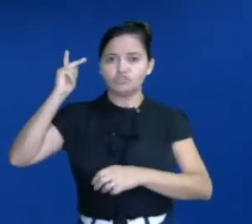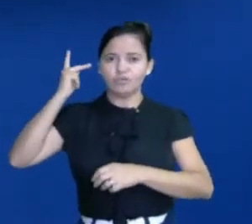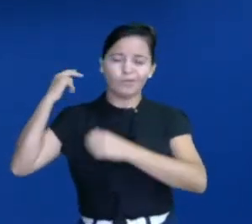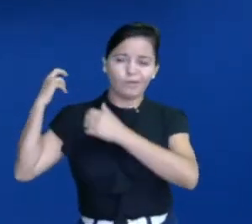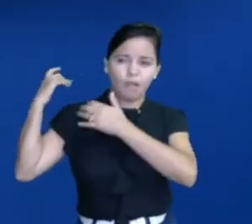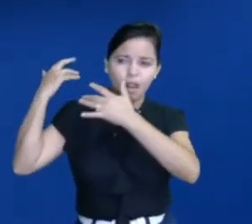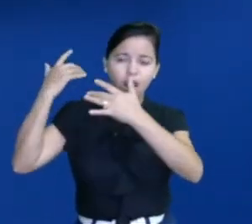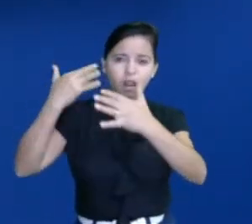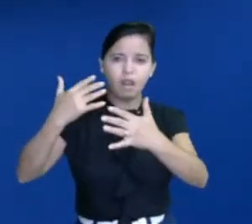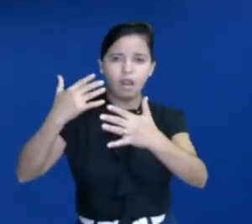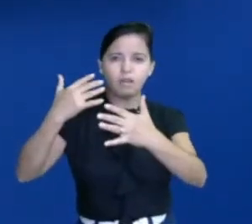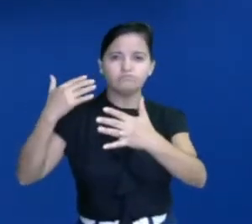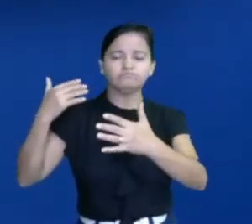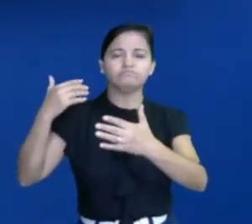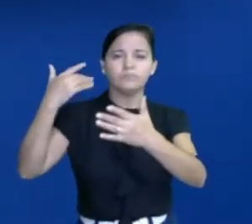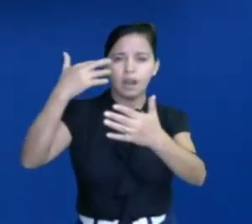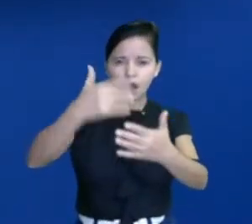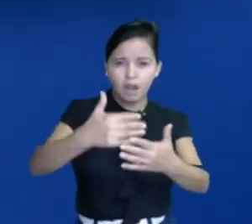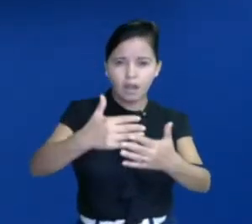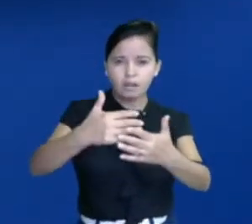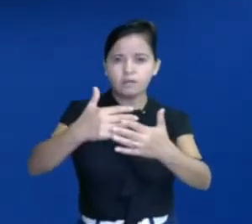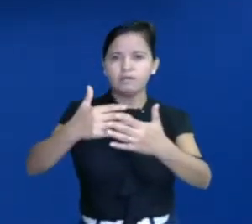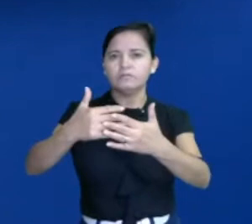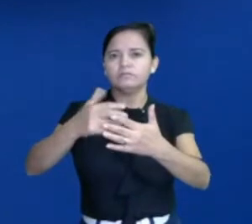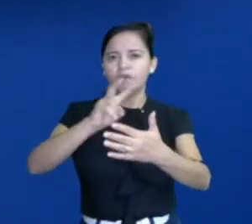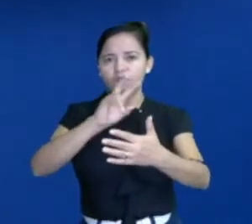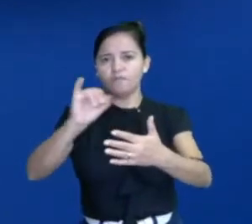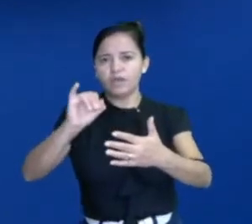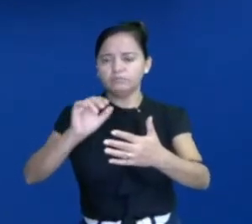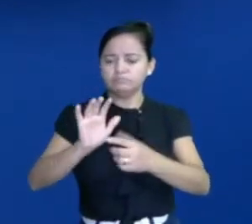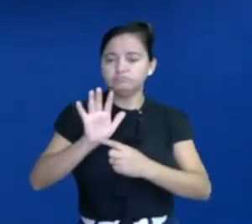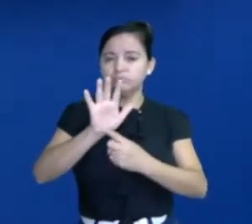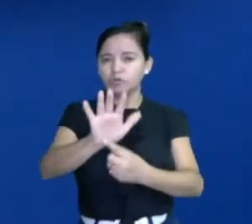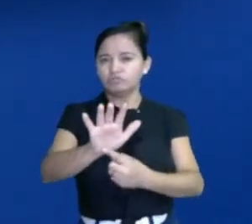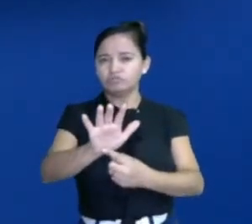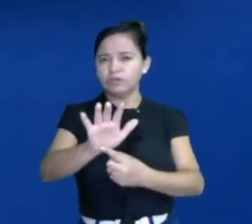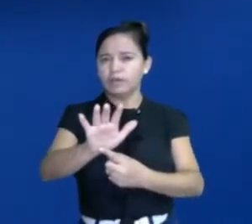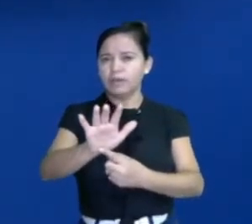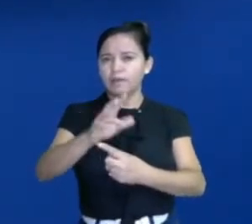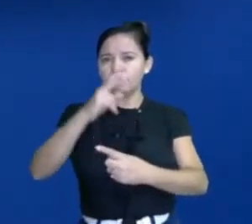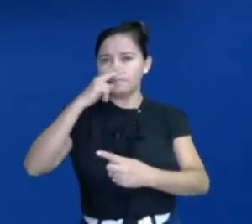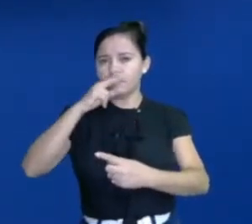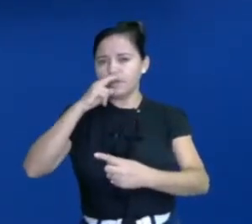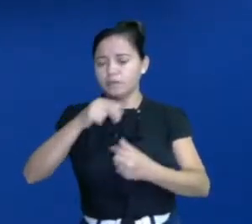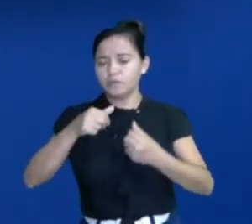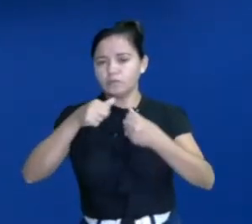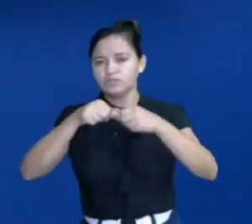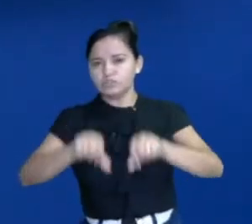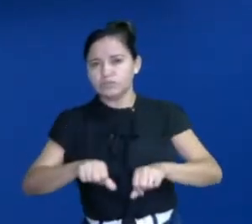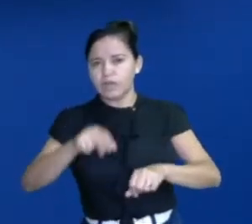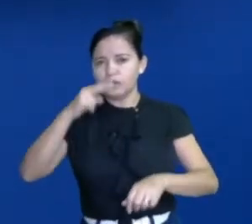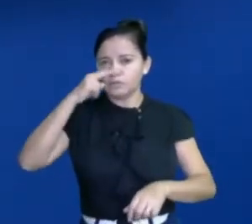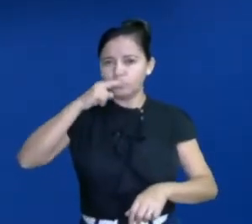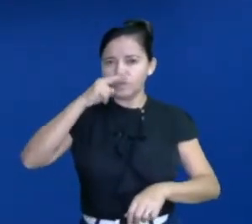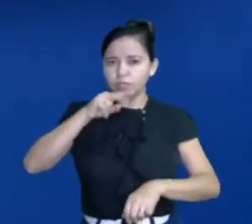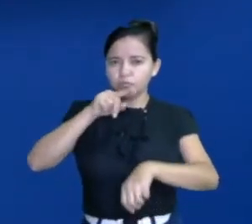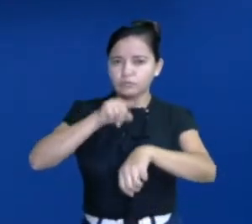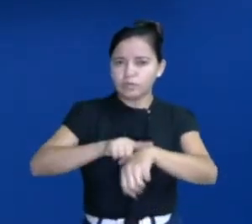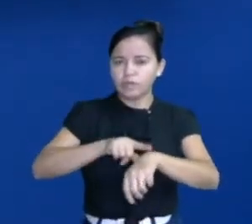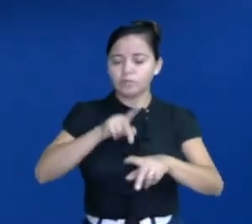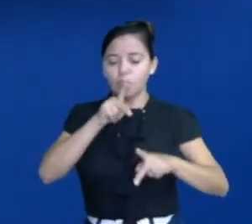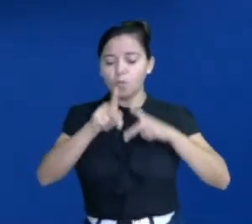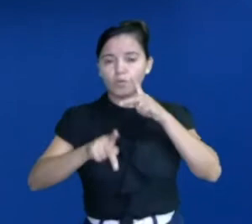mostrar que, mesmo estando no mesmo espaço, no mesmo tempo, os